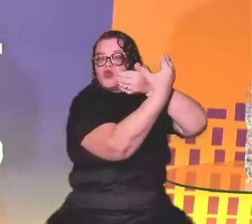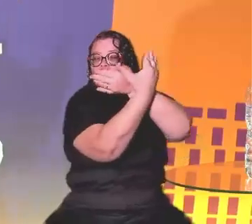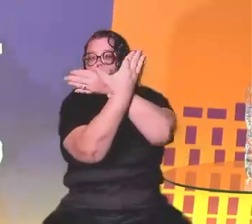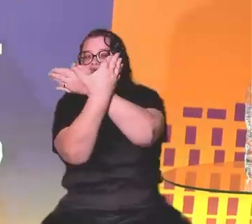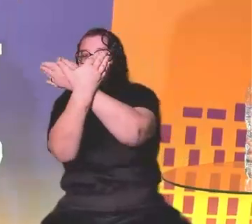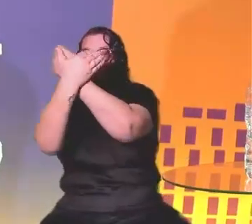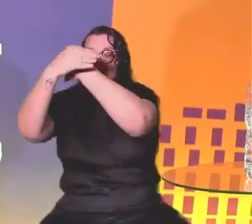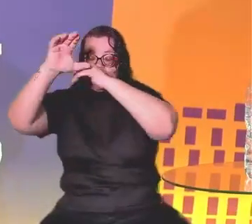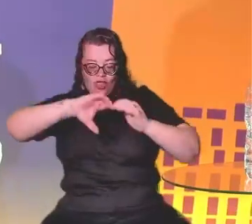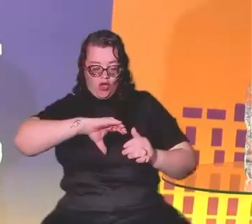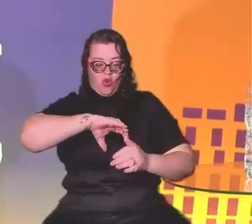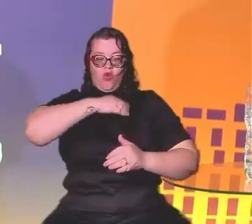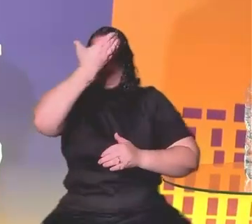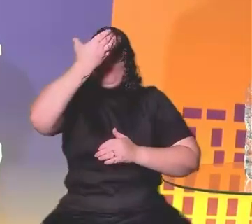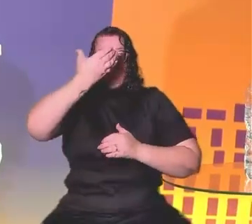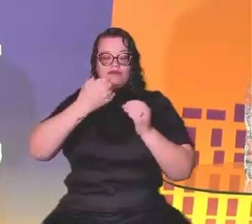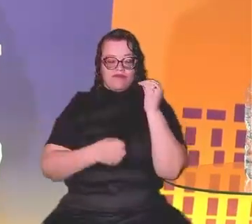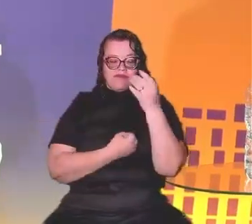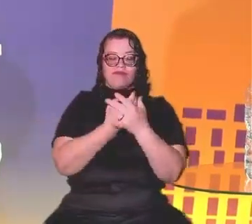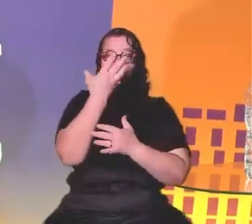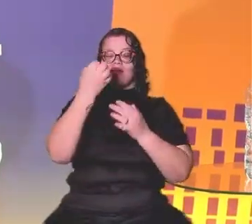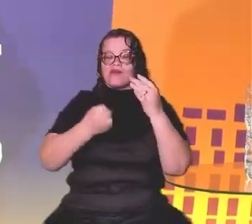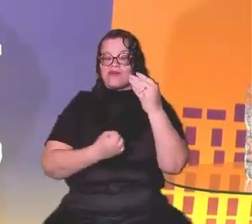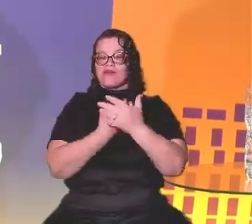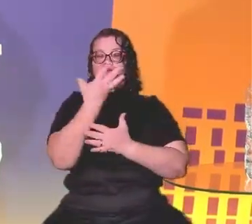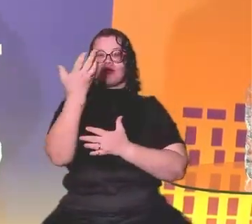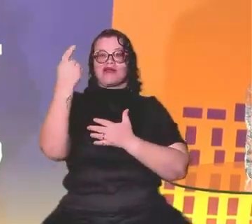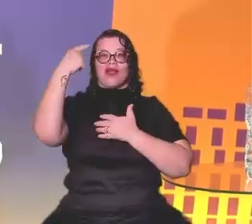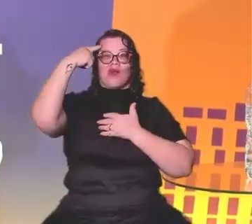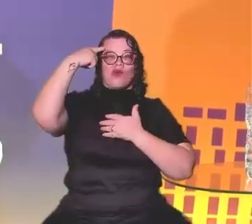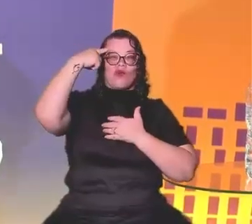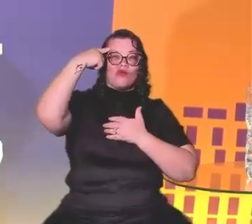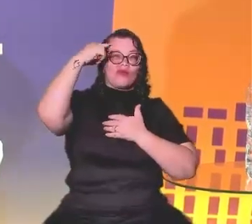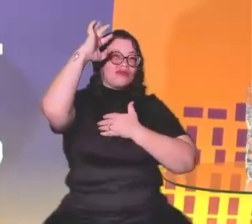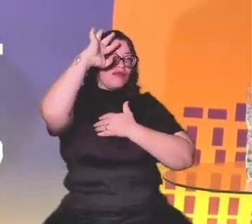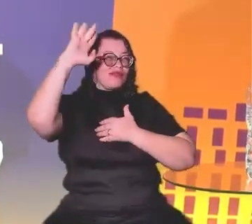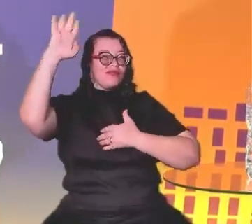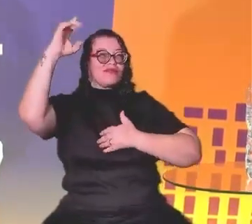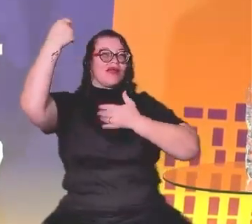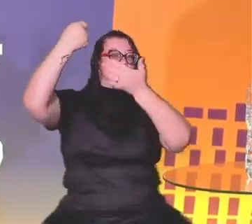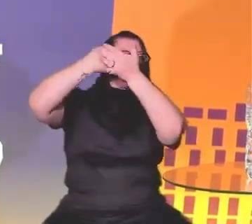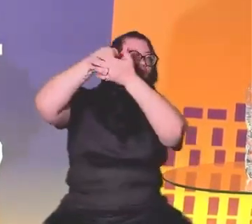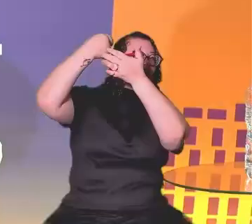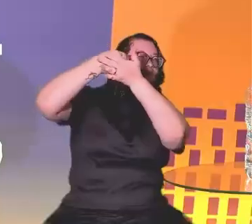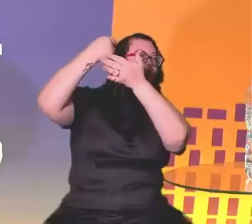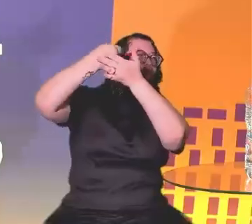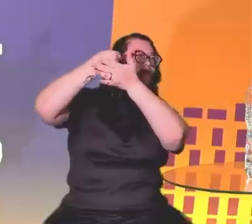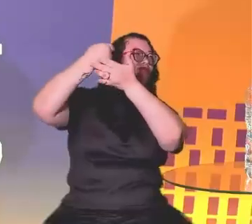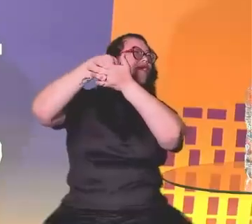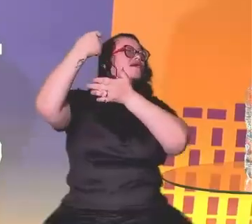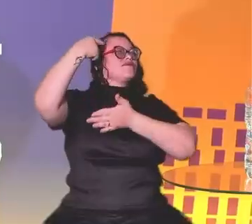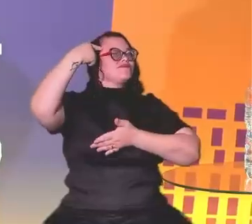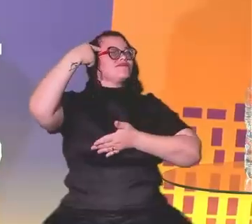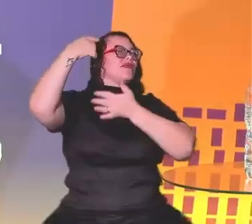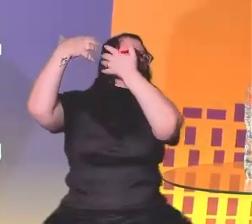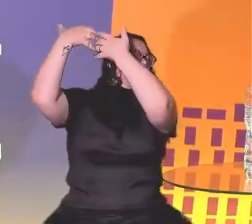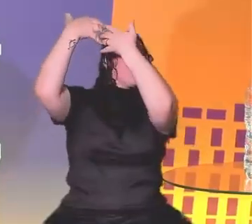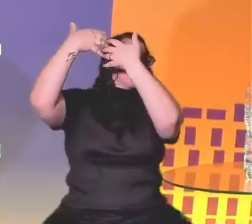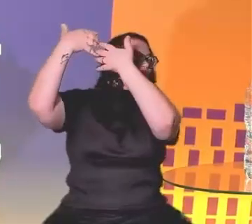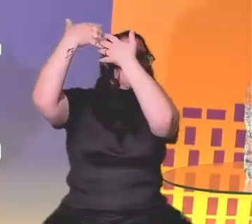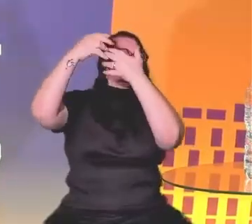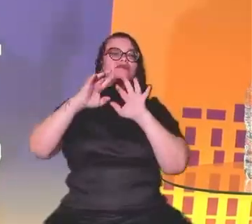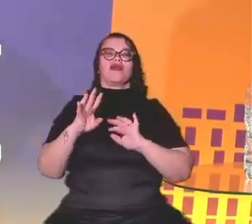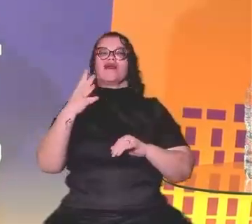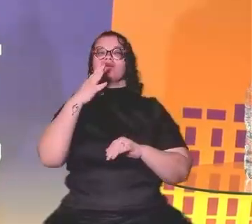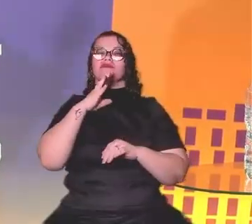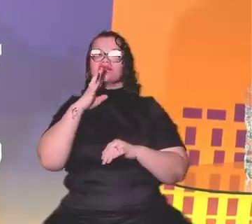aí que mora a coragem do poeta, é aí que mora o pensamento questionador. E eu acho que vai ser muito legal essa troca hoje